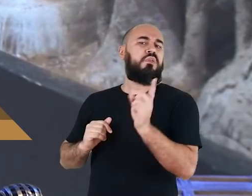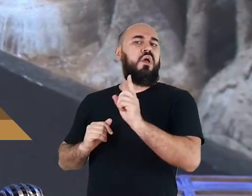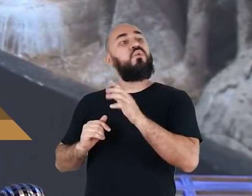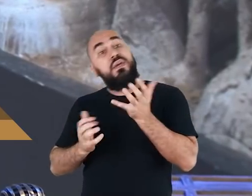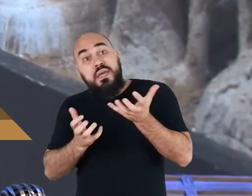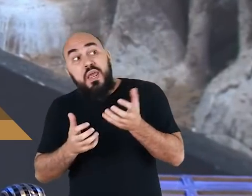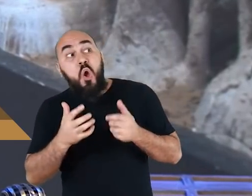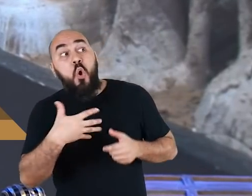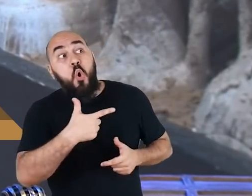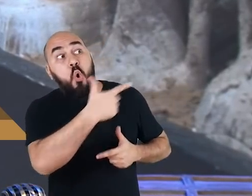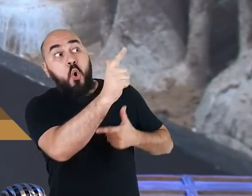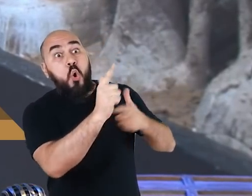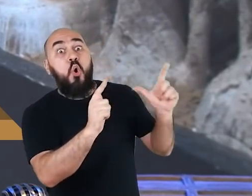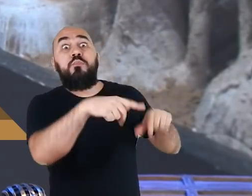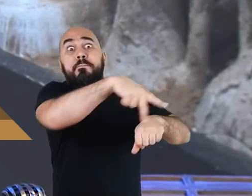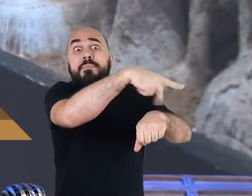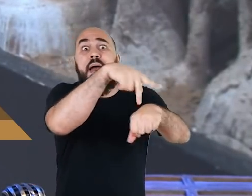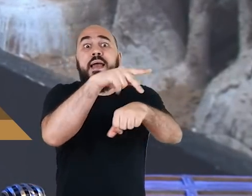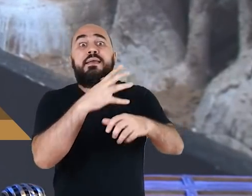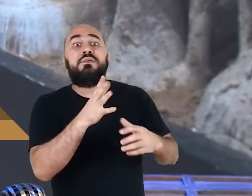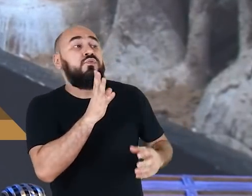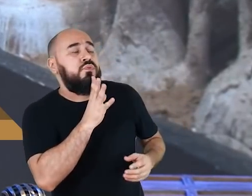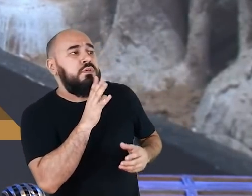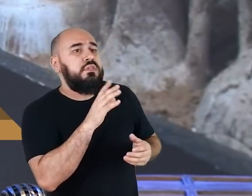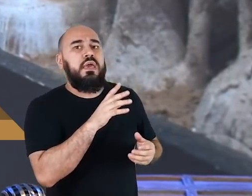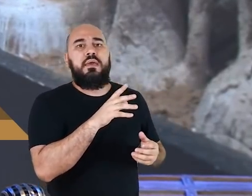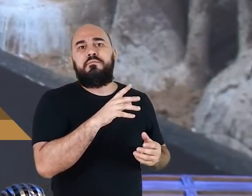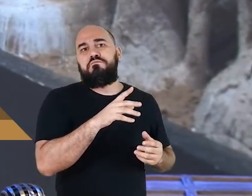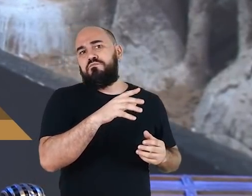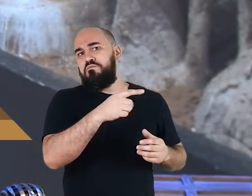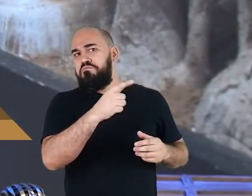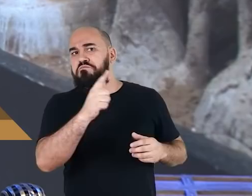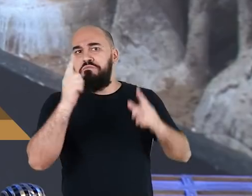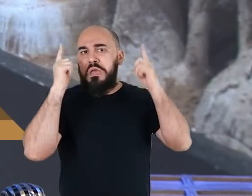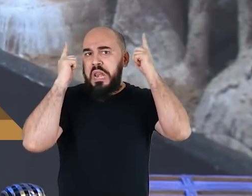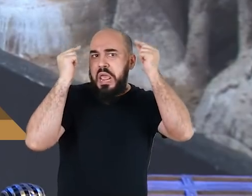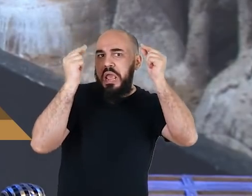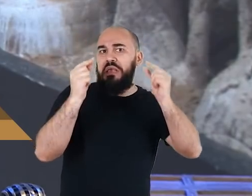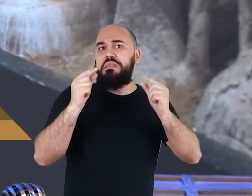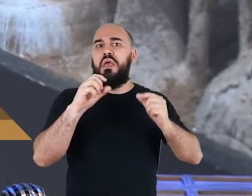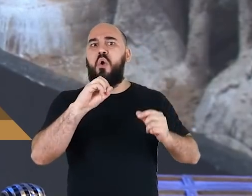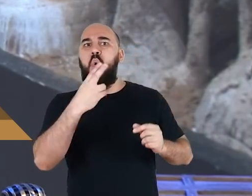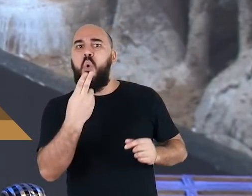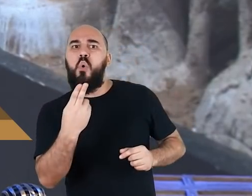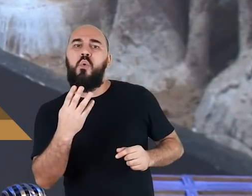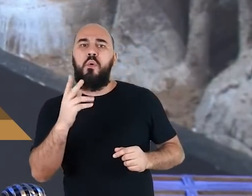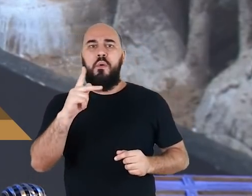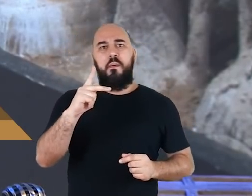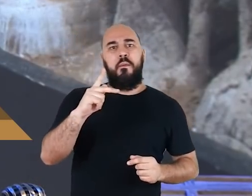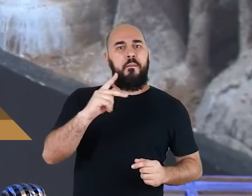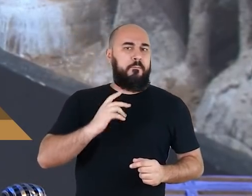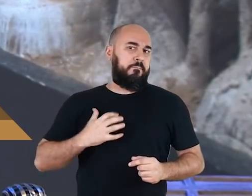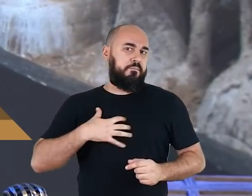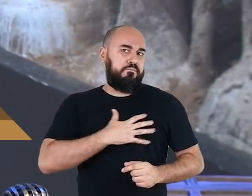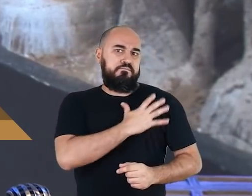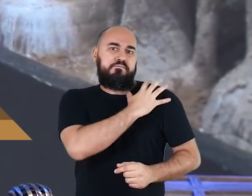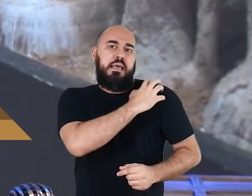seja, eles queriam conhecer tanto monumentos gregos, como o Partenon e o Templo de Diana, como outras maravilhas que estariam fora